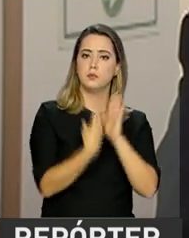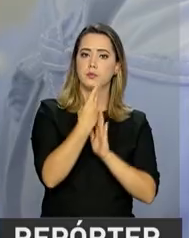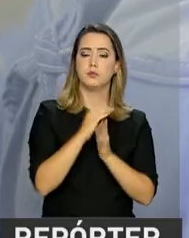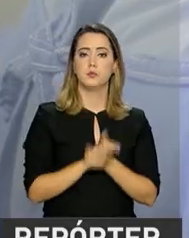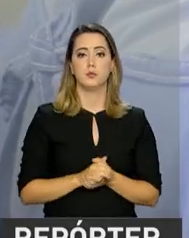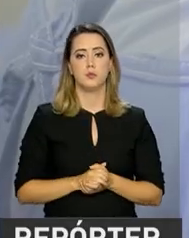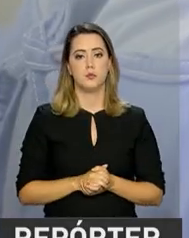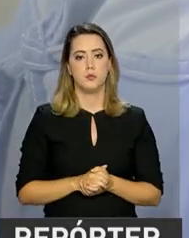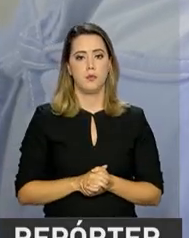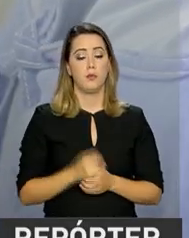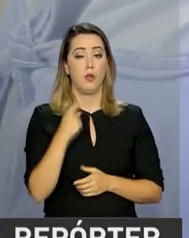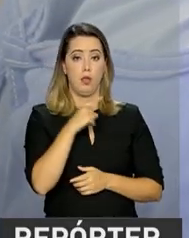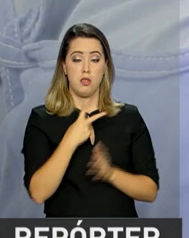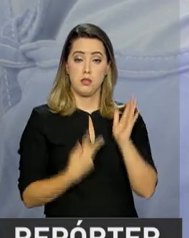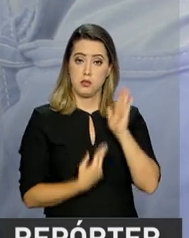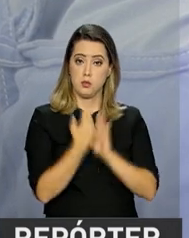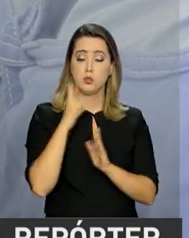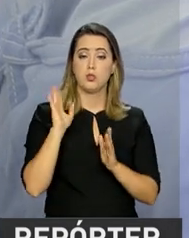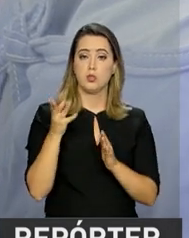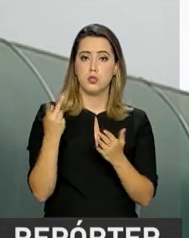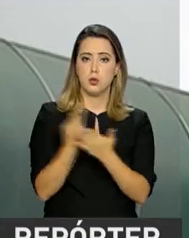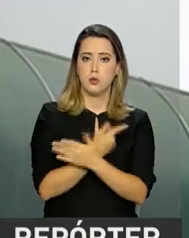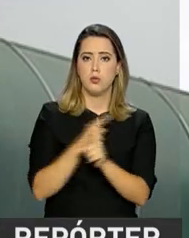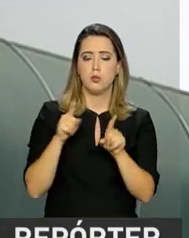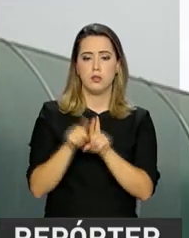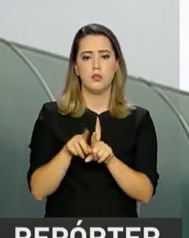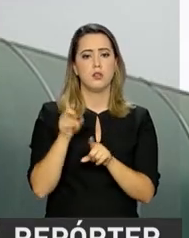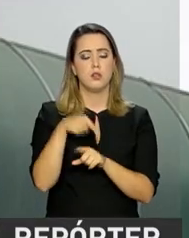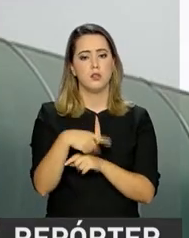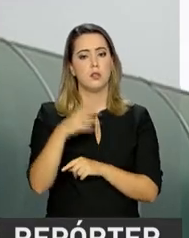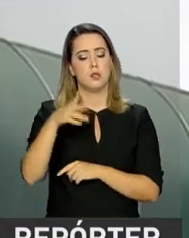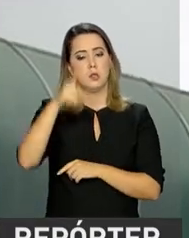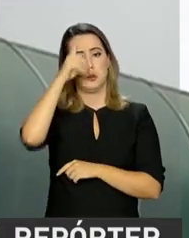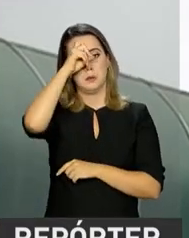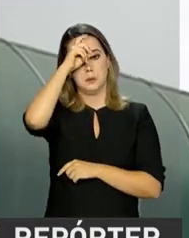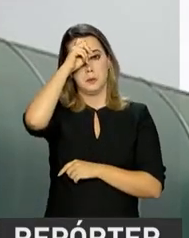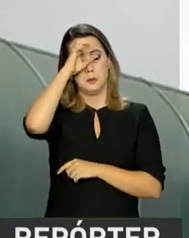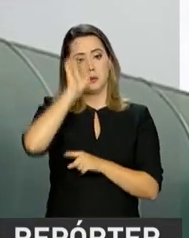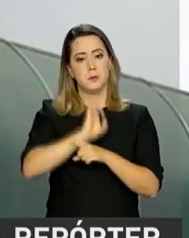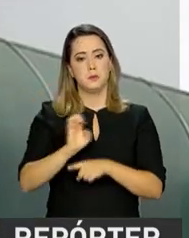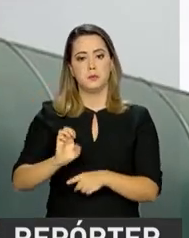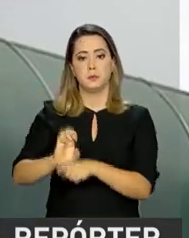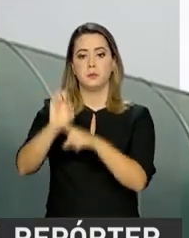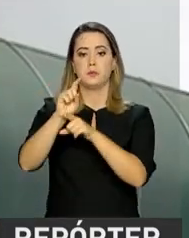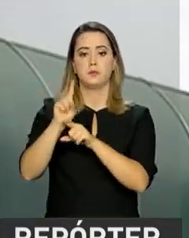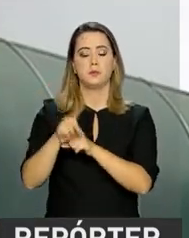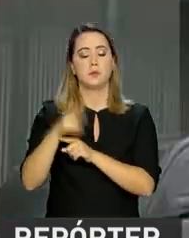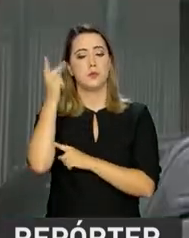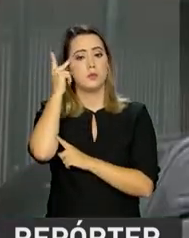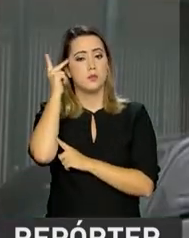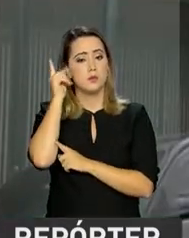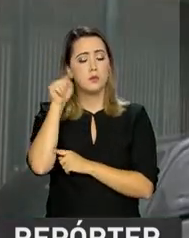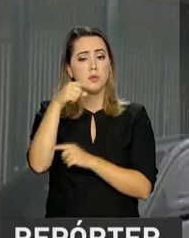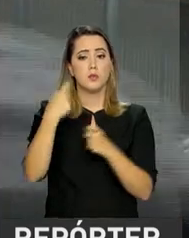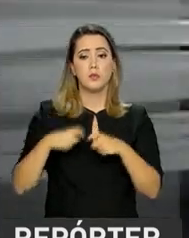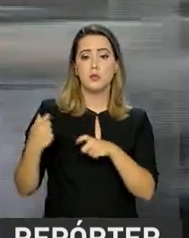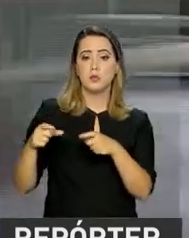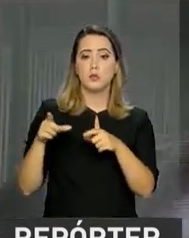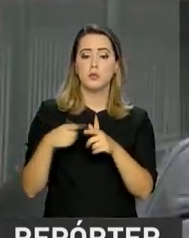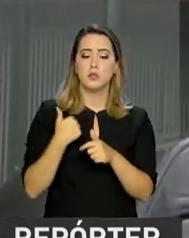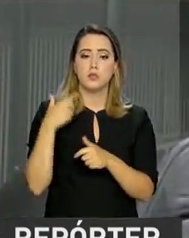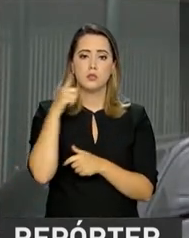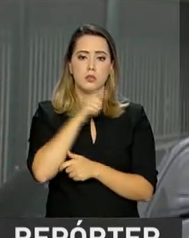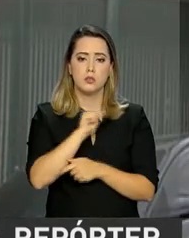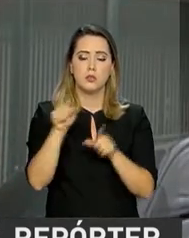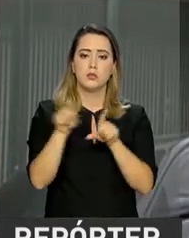país. E as cirurgias já estão sendo feitas. O Hospital Estadual de Sapopemba, na zona leste da capital paulista, é um dos que estão